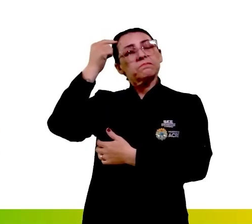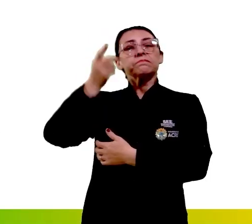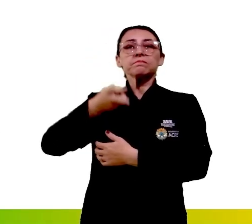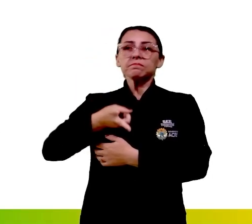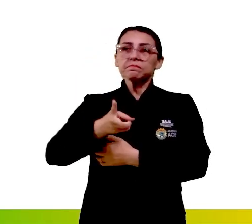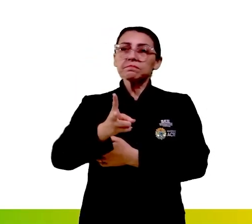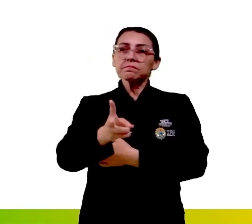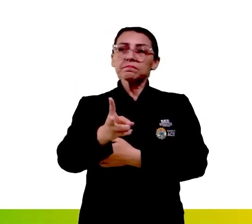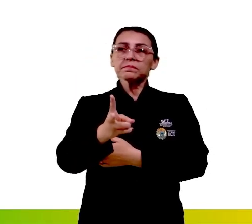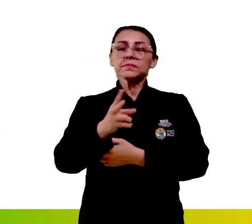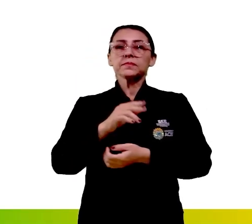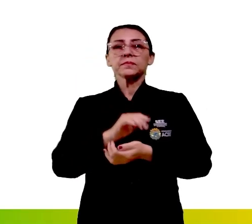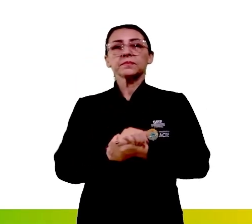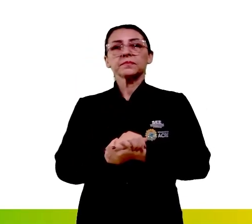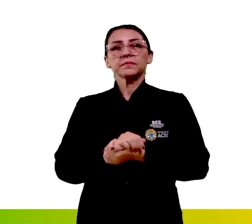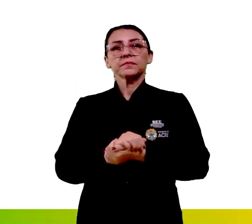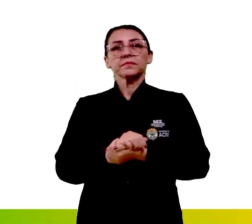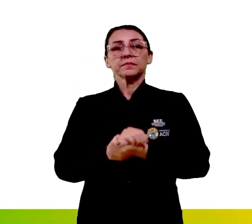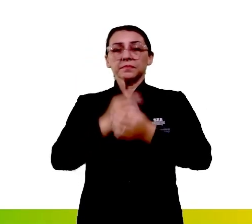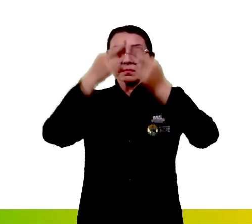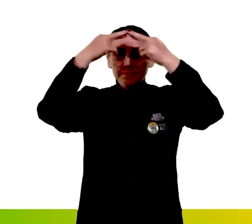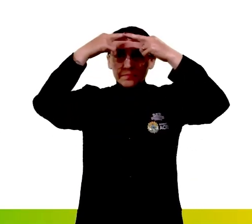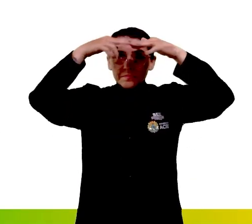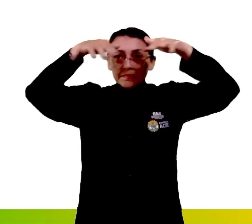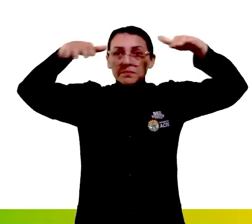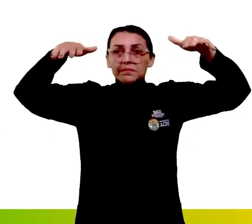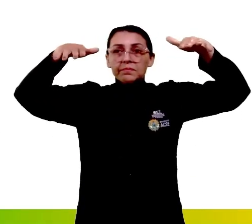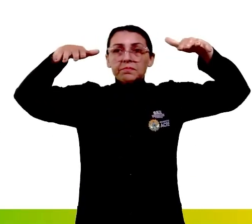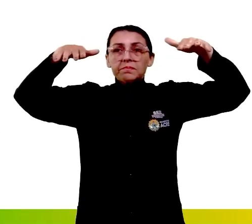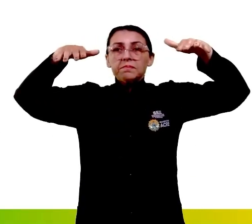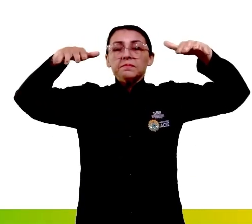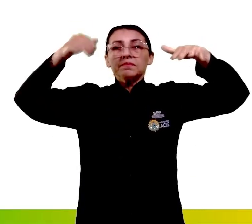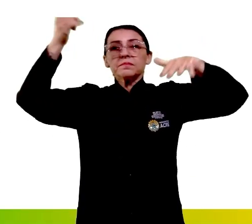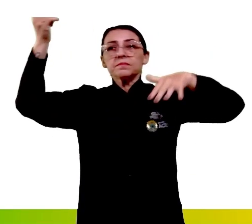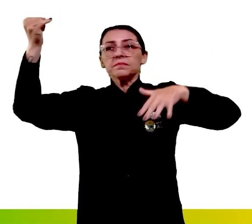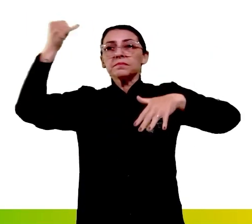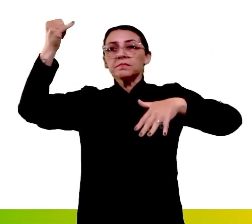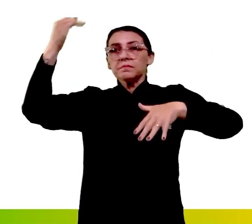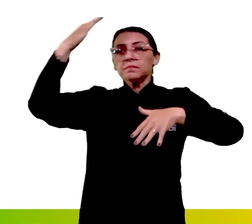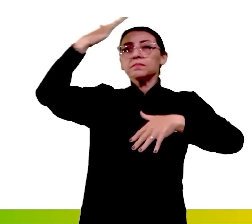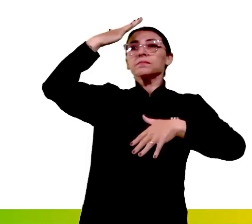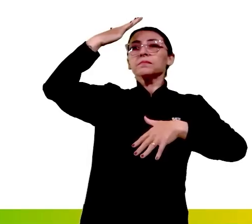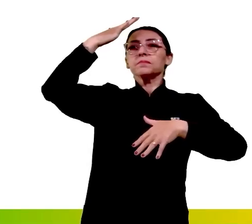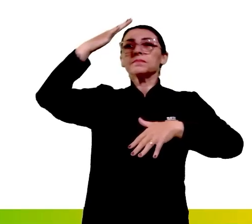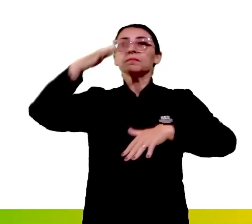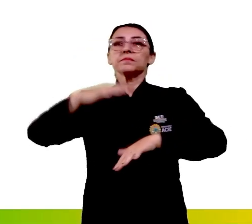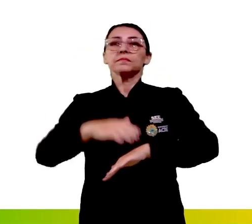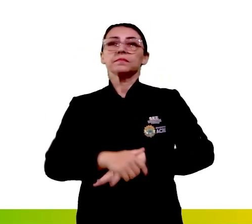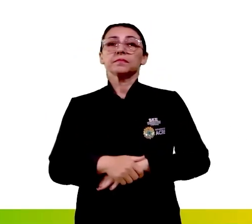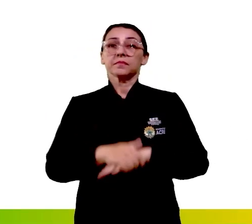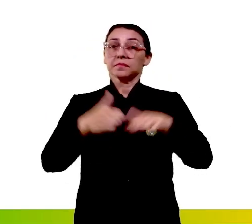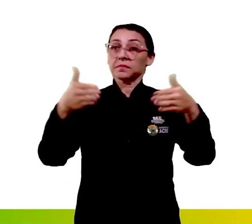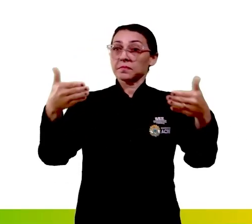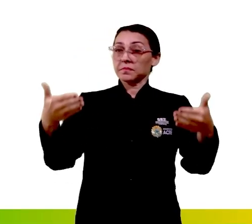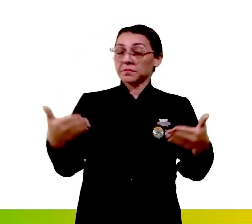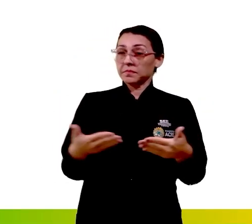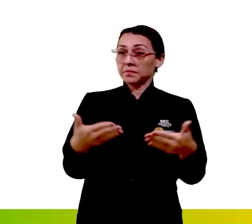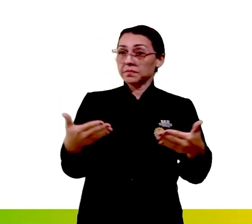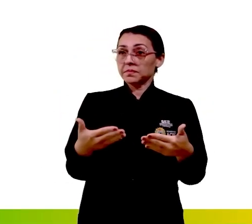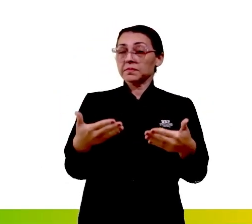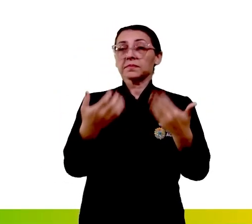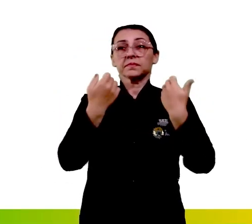seguindo do Renascimento para o Iluminismo. Então, agora,